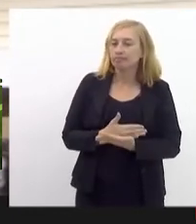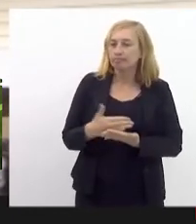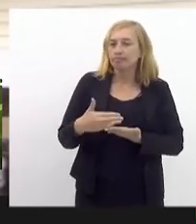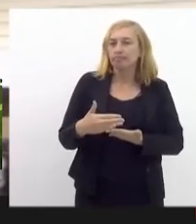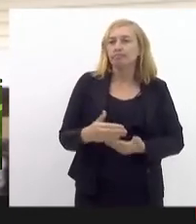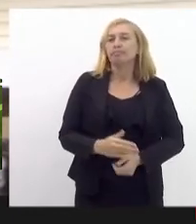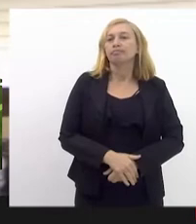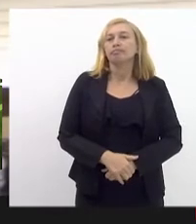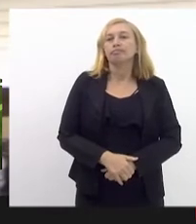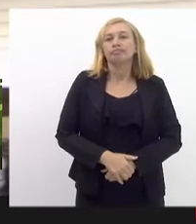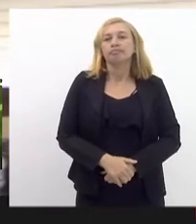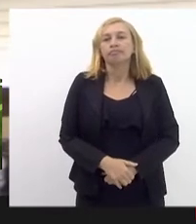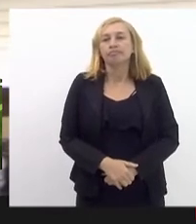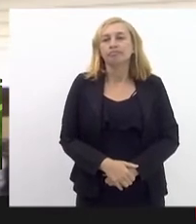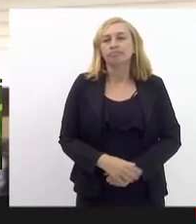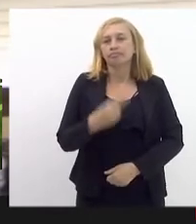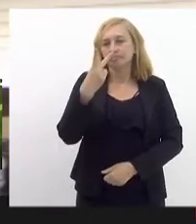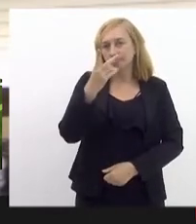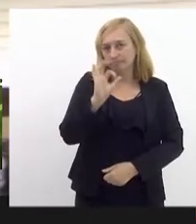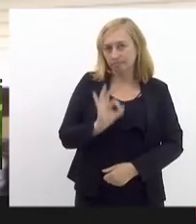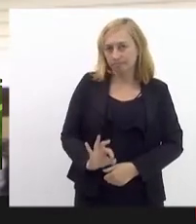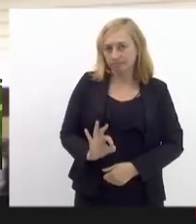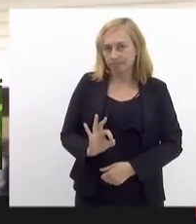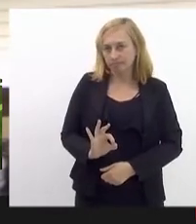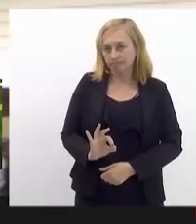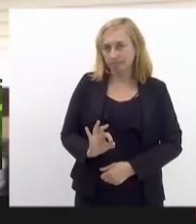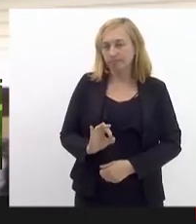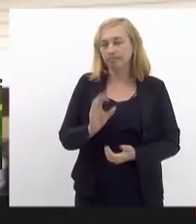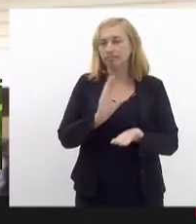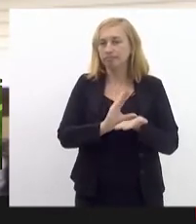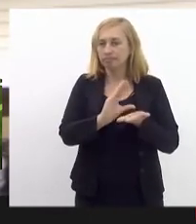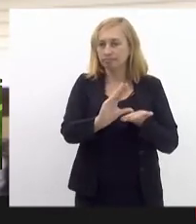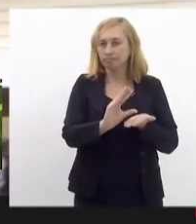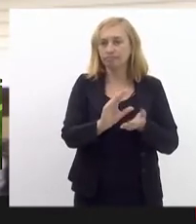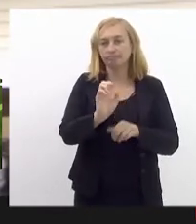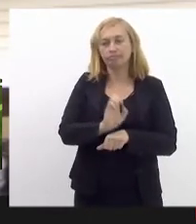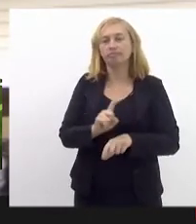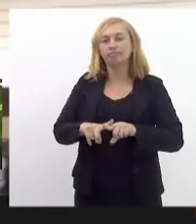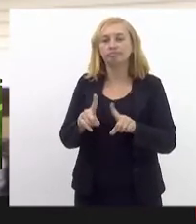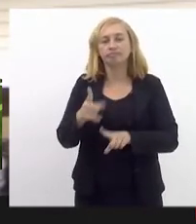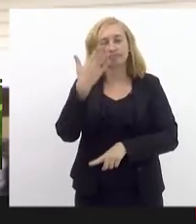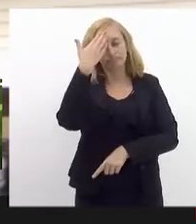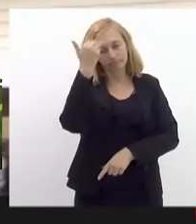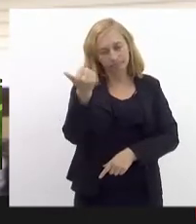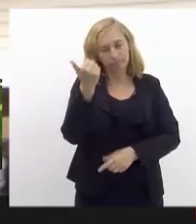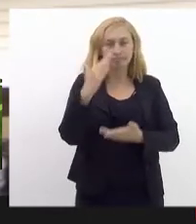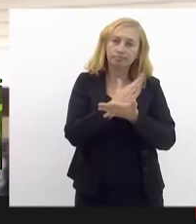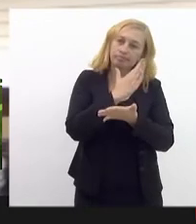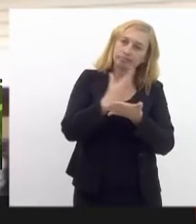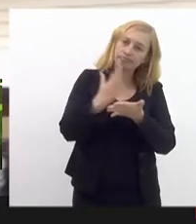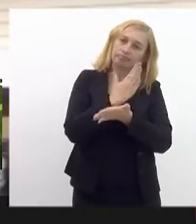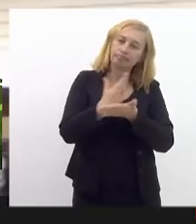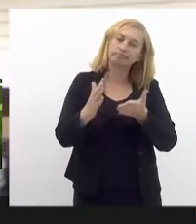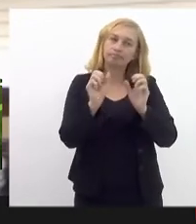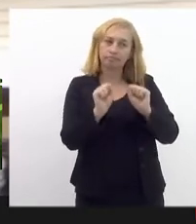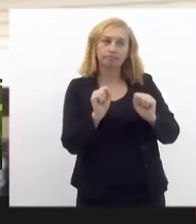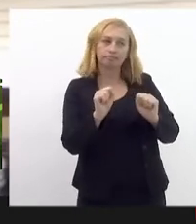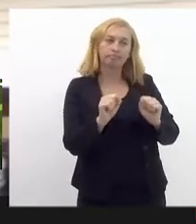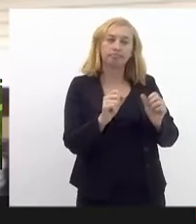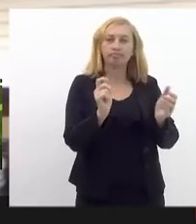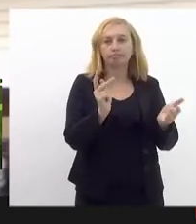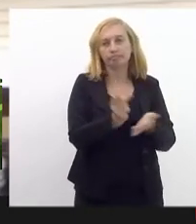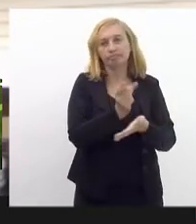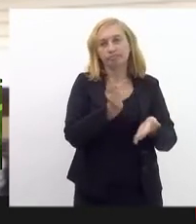inicialmente, né, reservamos 2% da receita do Estado, mas a gente sabe que algumas coisas podem dar errado, por